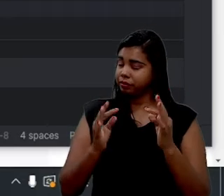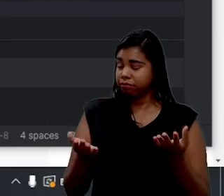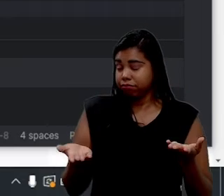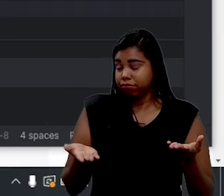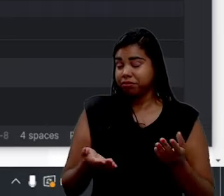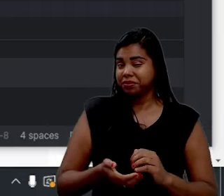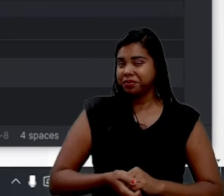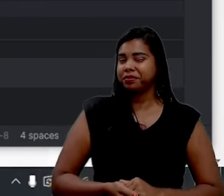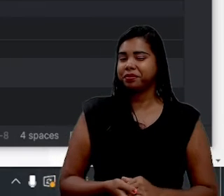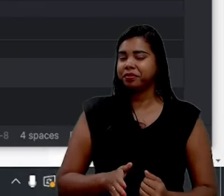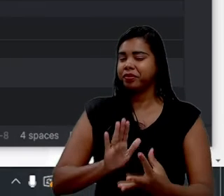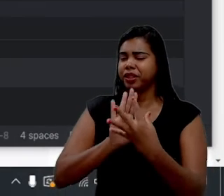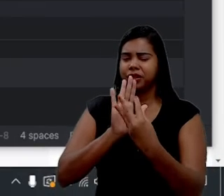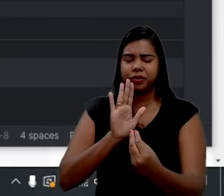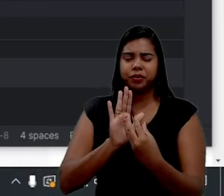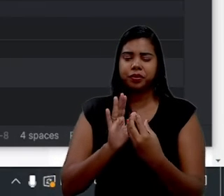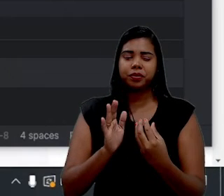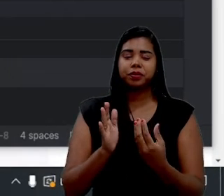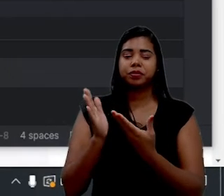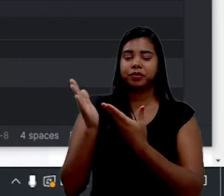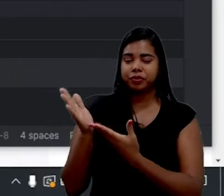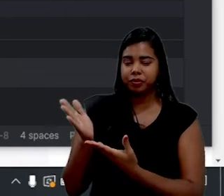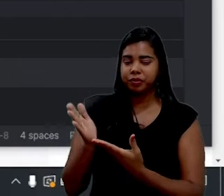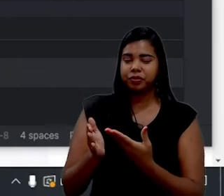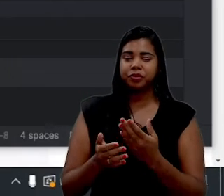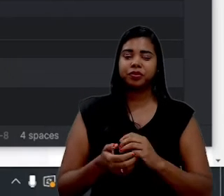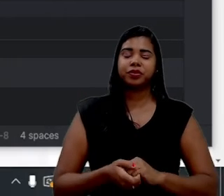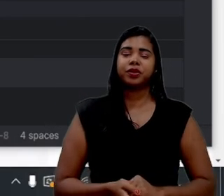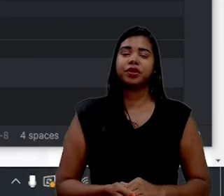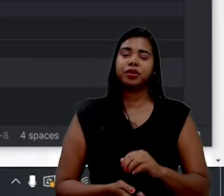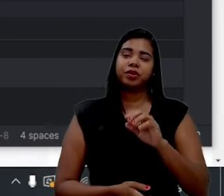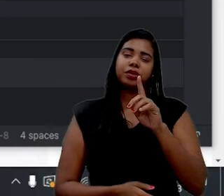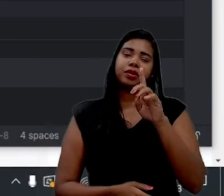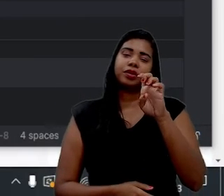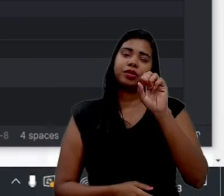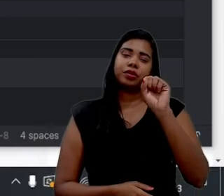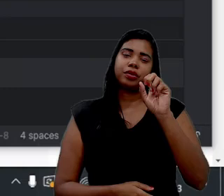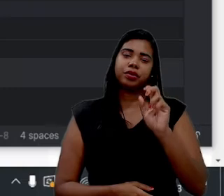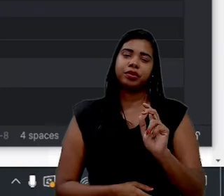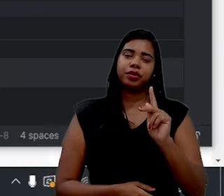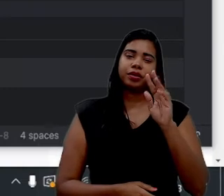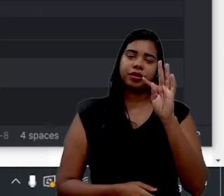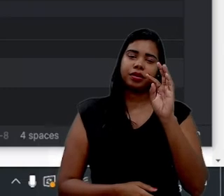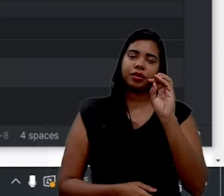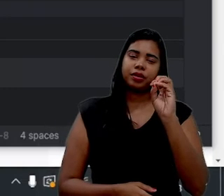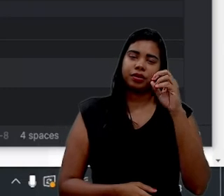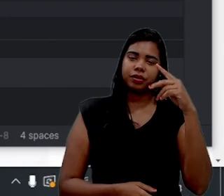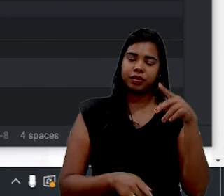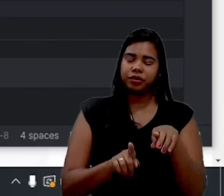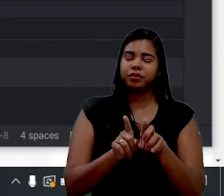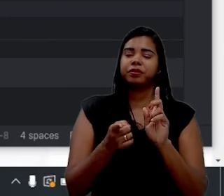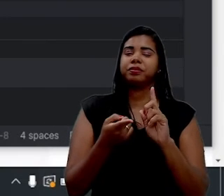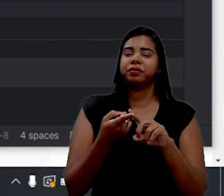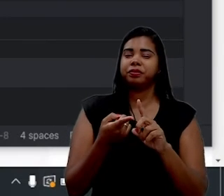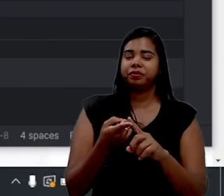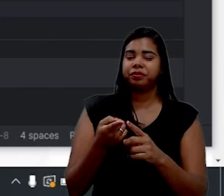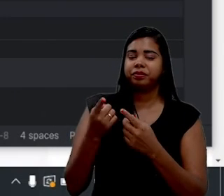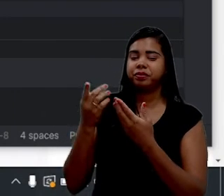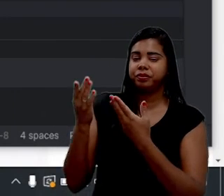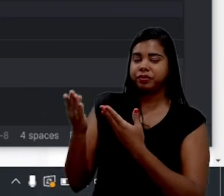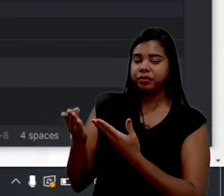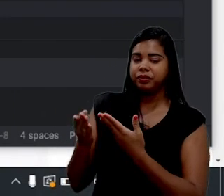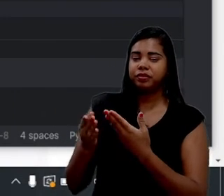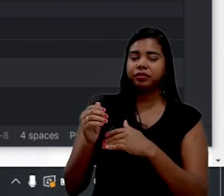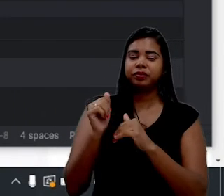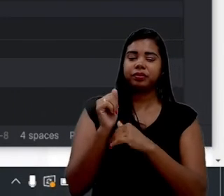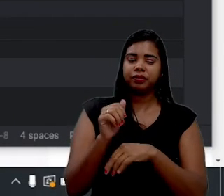gente copia muita coisa, às vezes, pronta. Até o pessoal pesquisa, até hoje em dia o ChatGPT, né? Pesquisa alguma coisa a parte do código